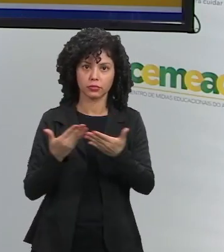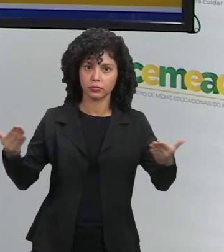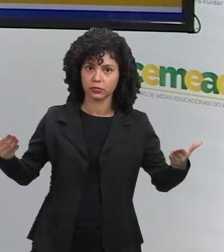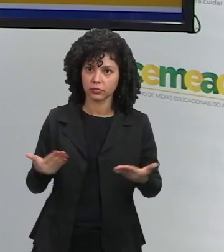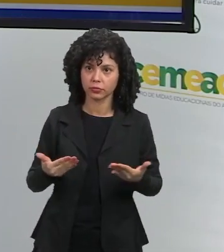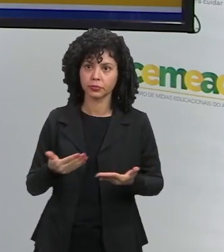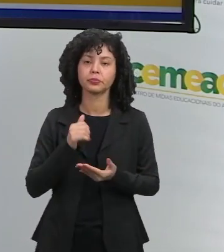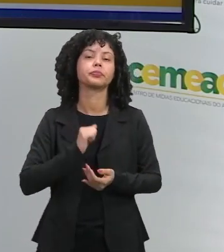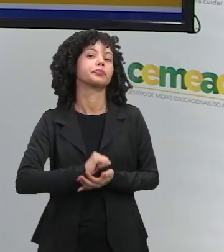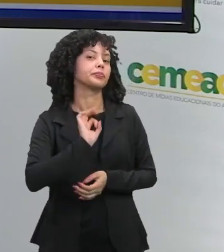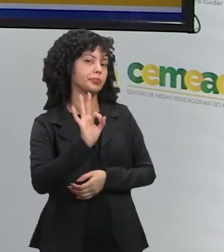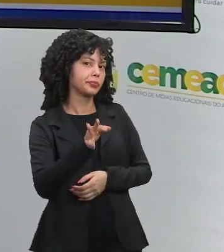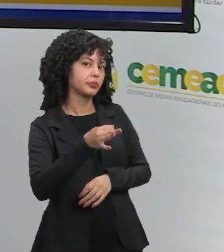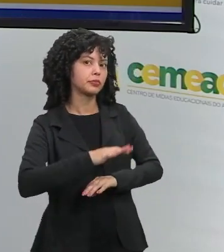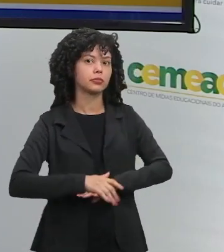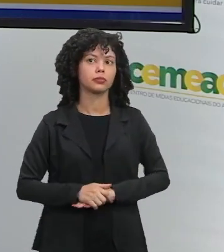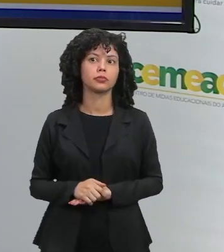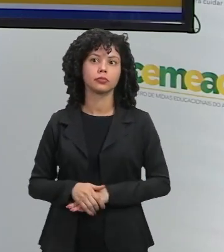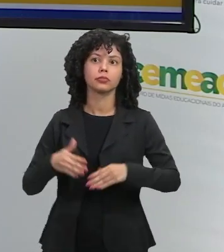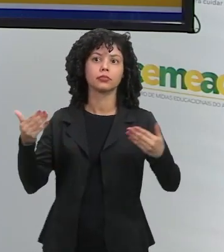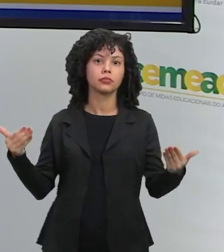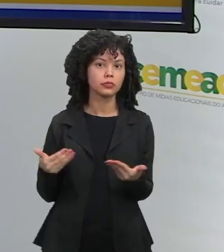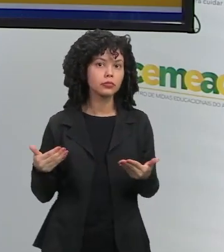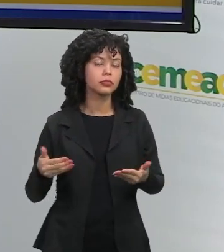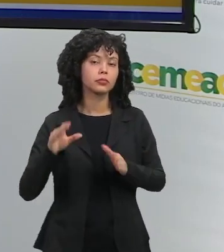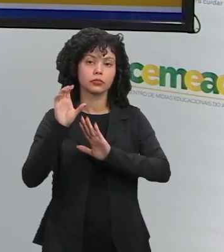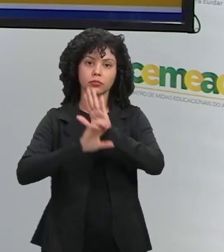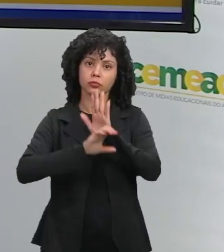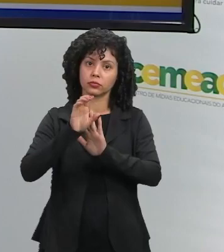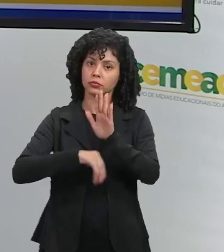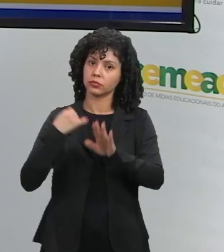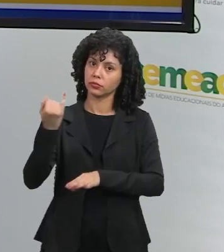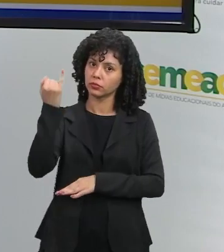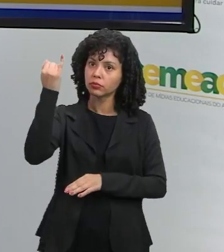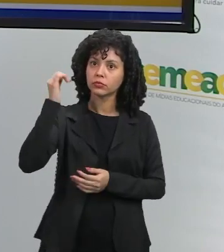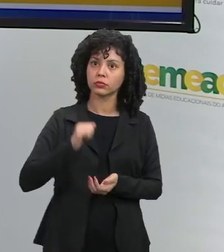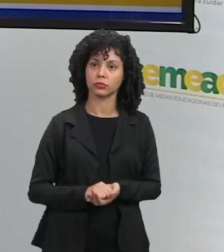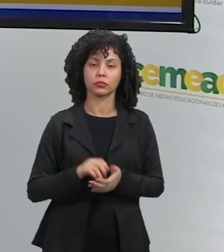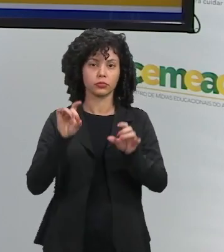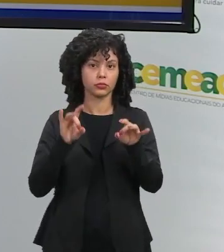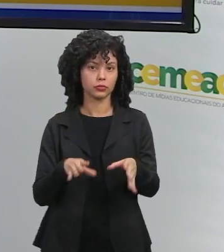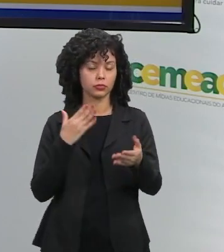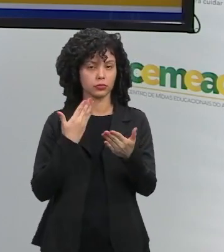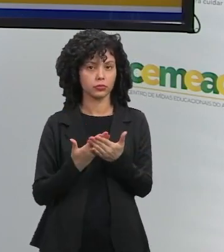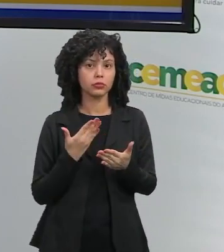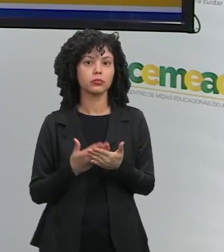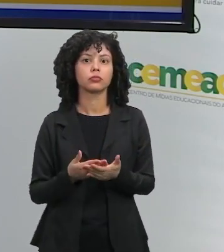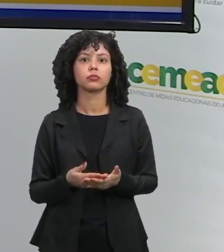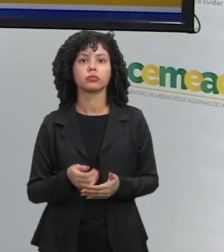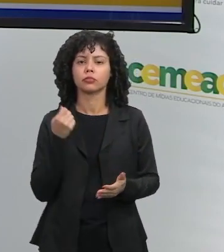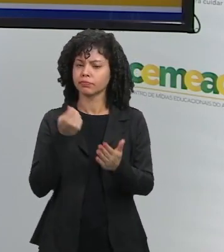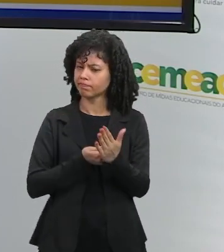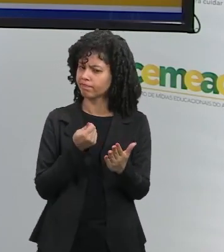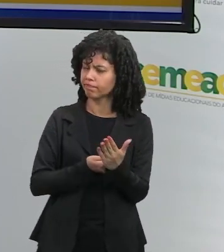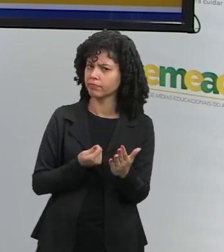hoje, certinho? Esse conteúdo especificamente nessa última edição não